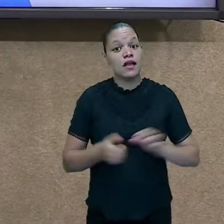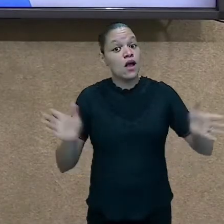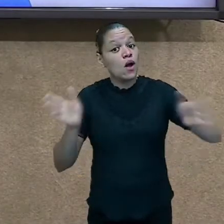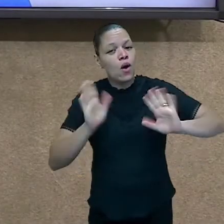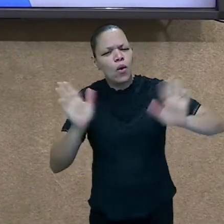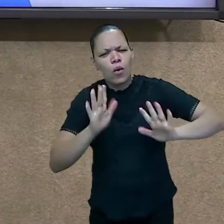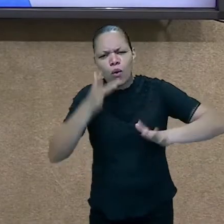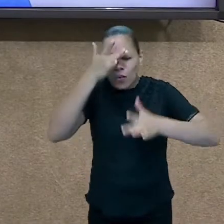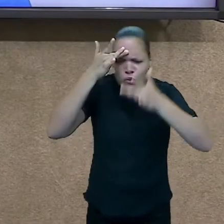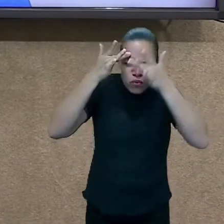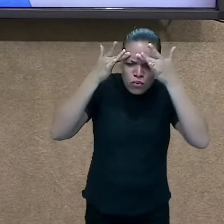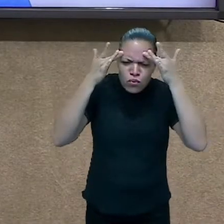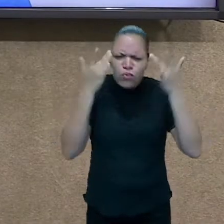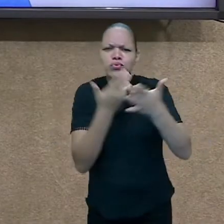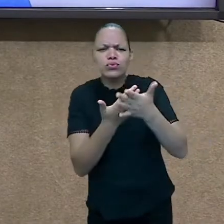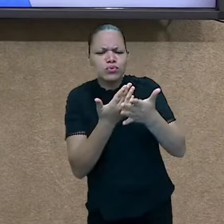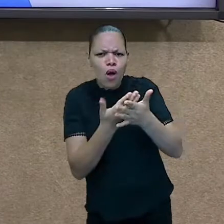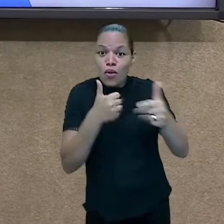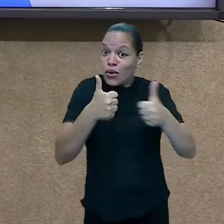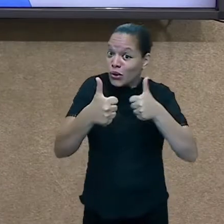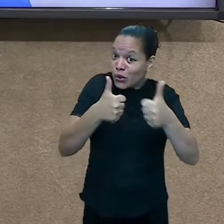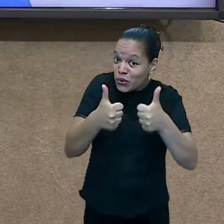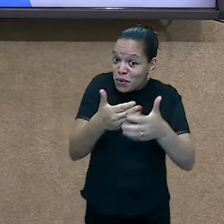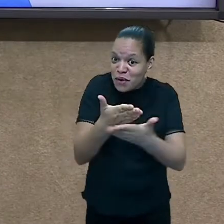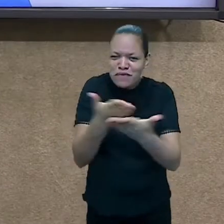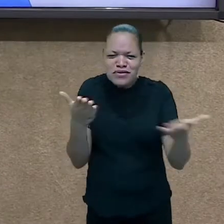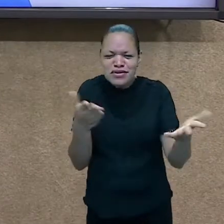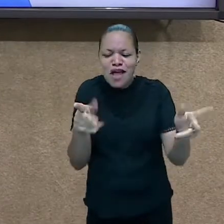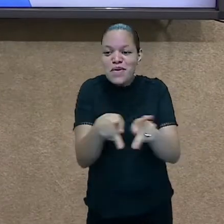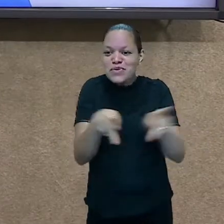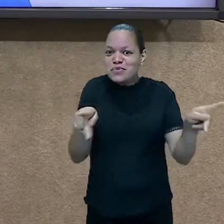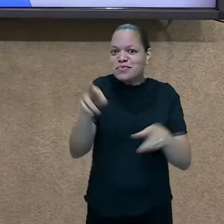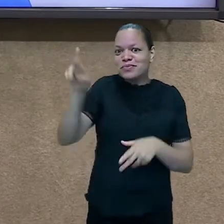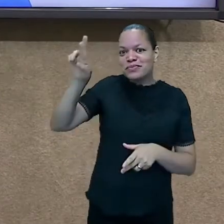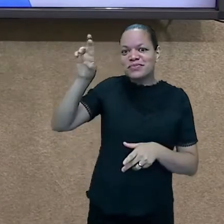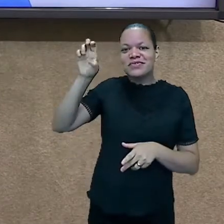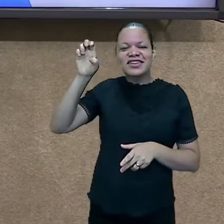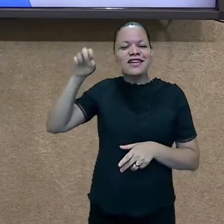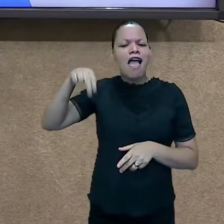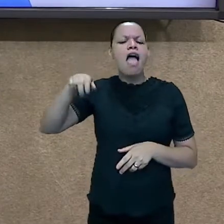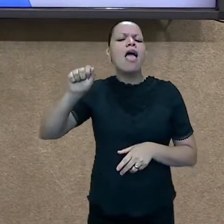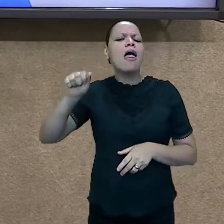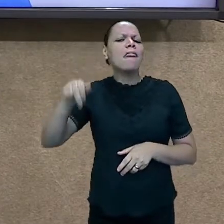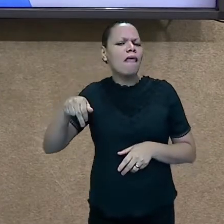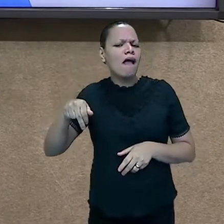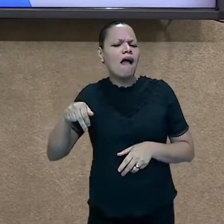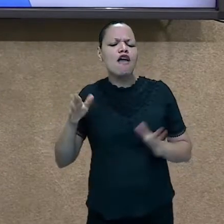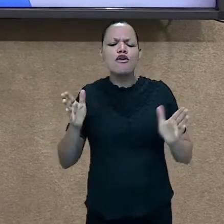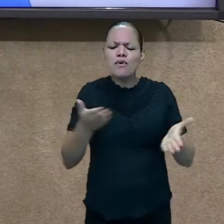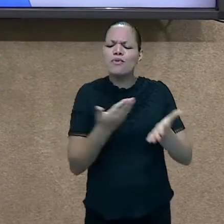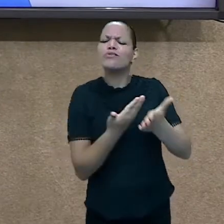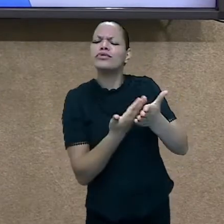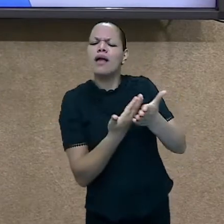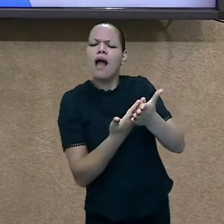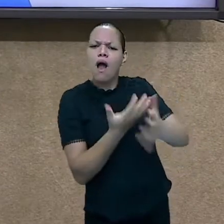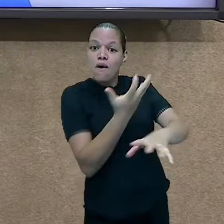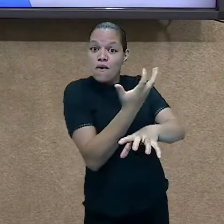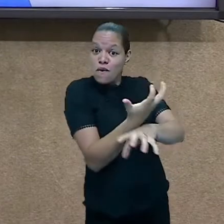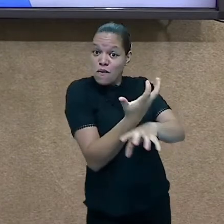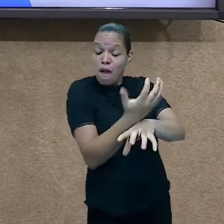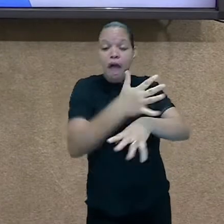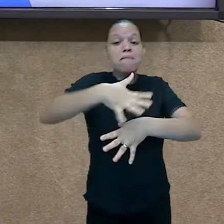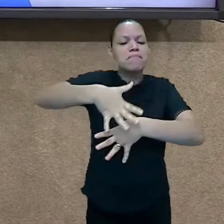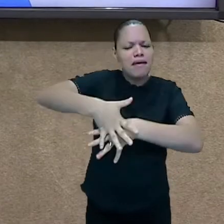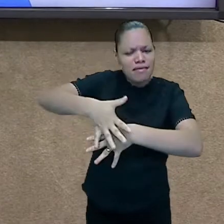Olá, estudantes, tudo bem com vocês? Eu sou o professor Renan e na aula de hoje do componente curricular de matemática